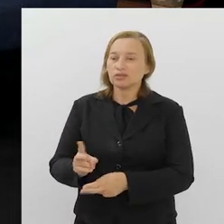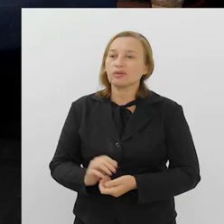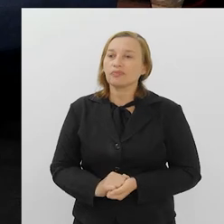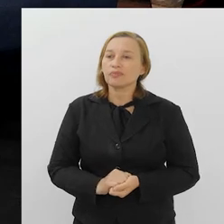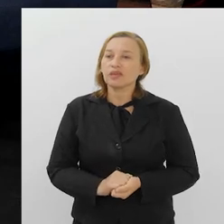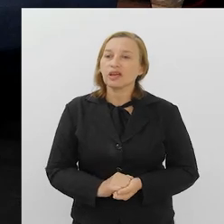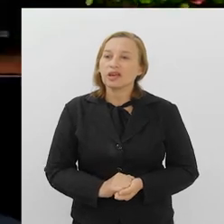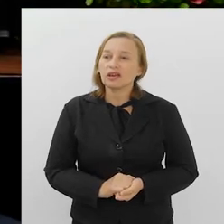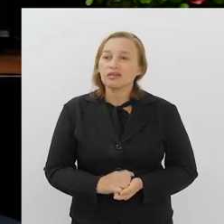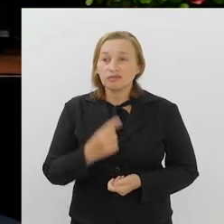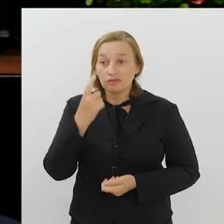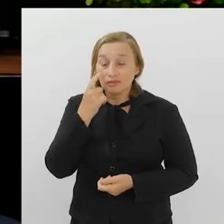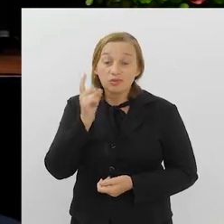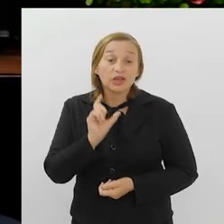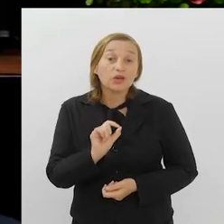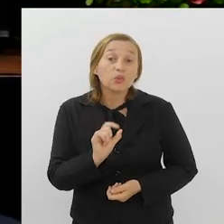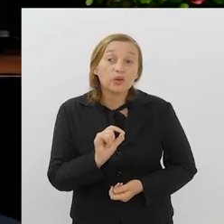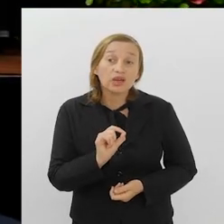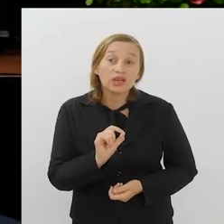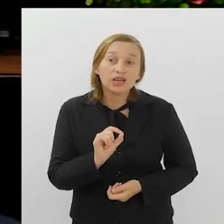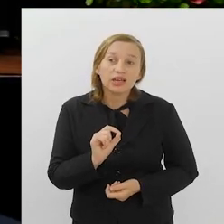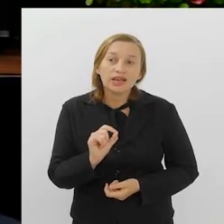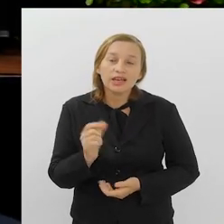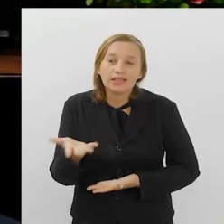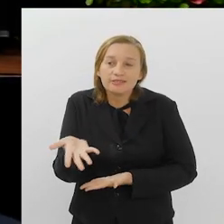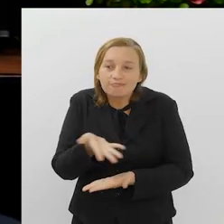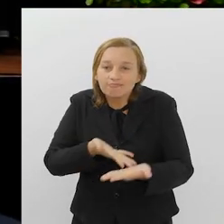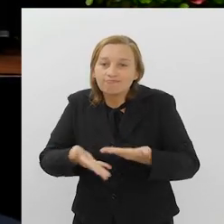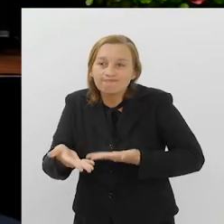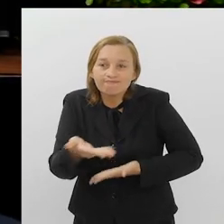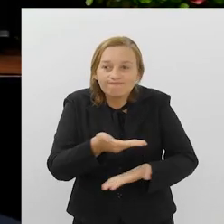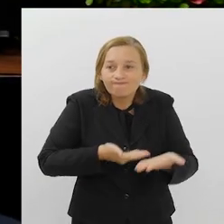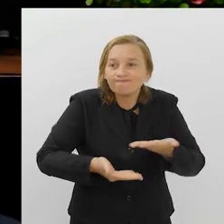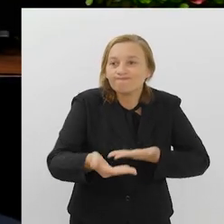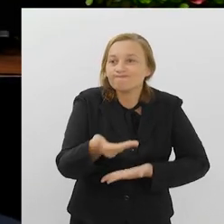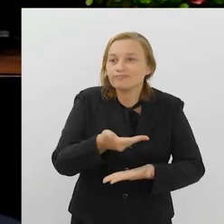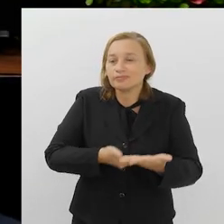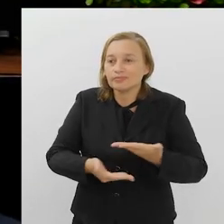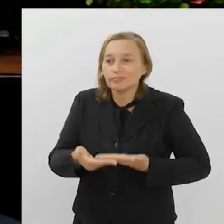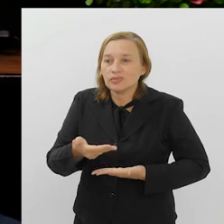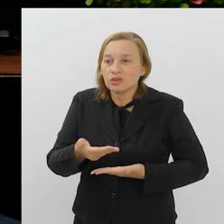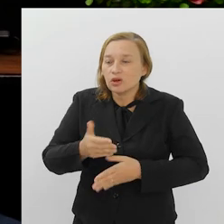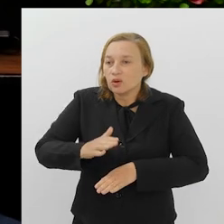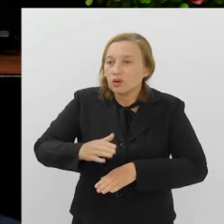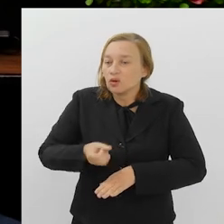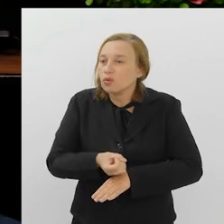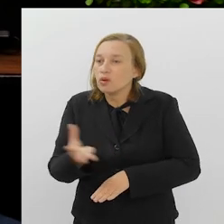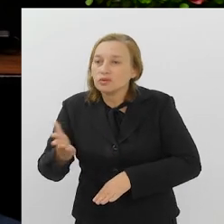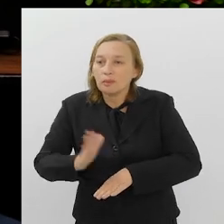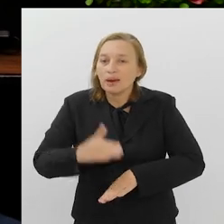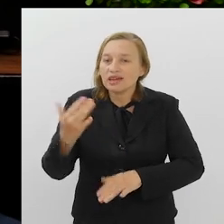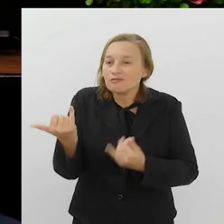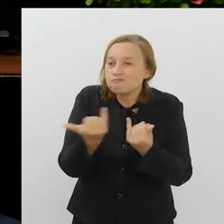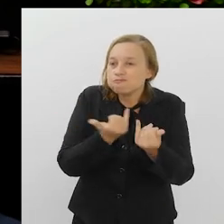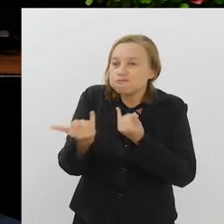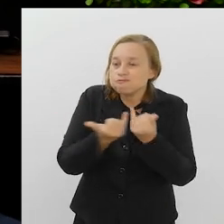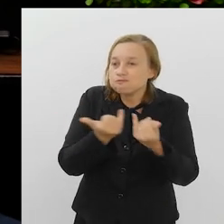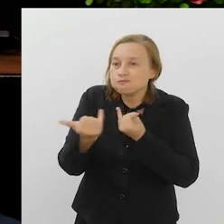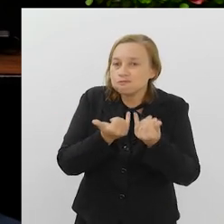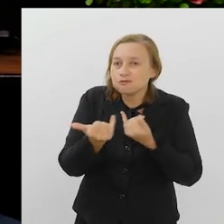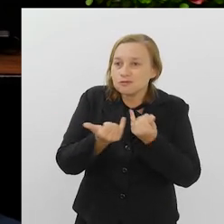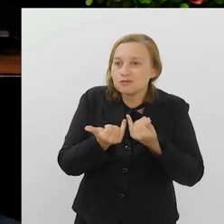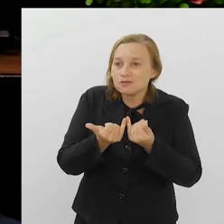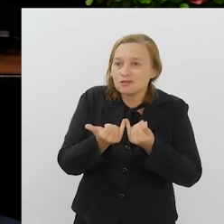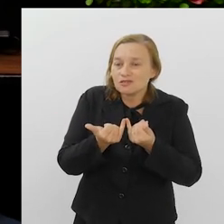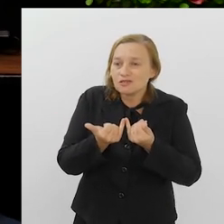certo e com a informação eu tenho visto que eh essa interação né e com quanto